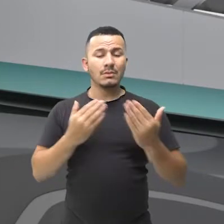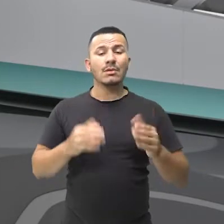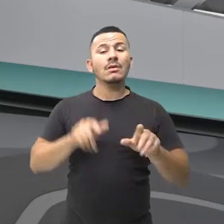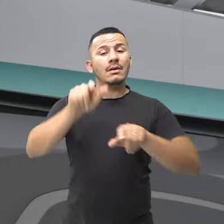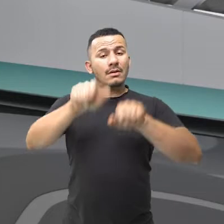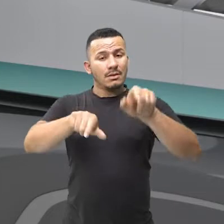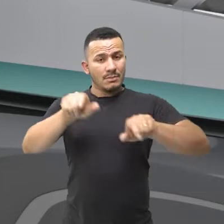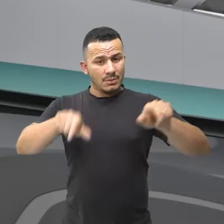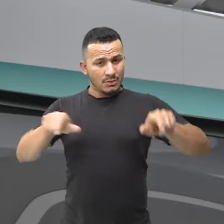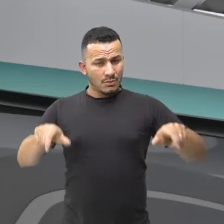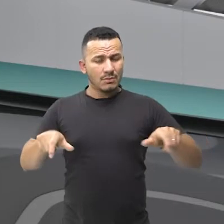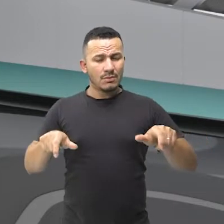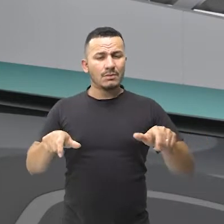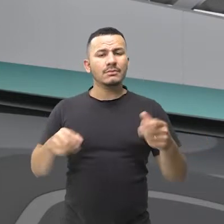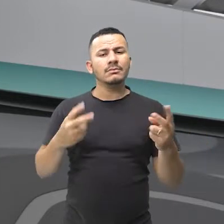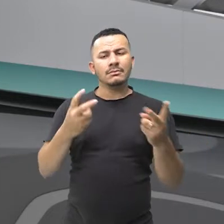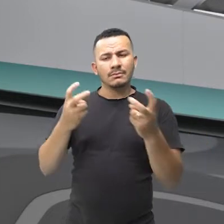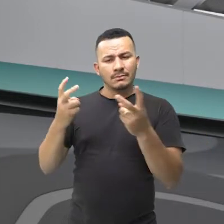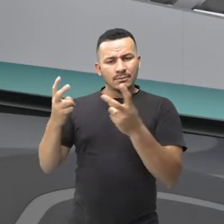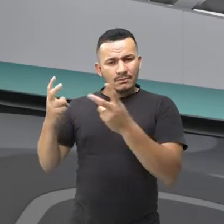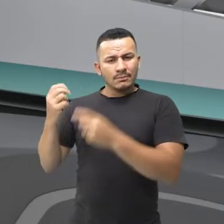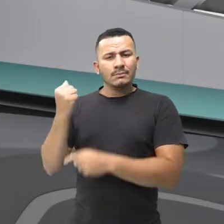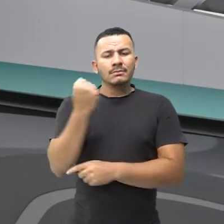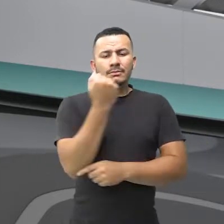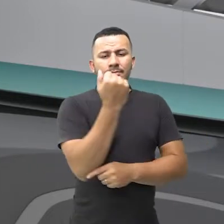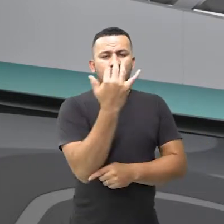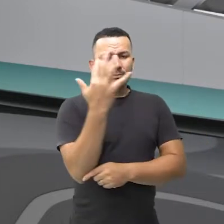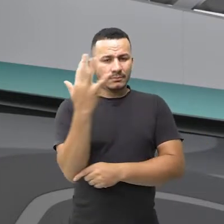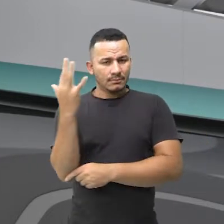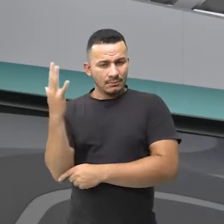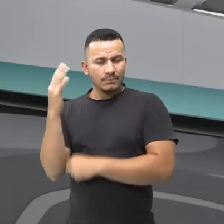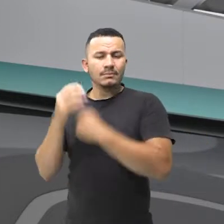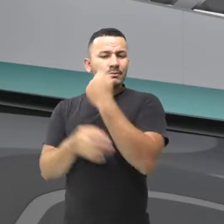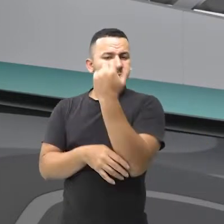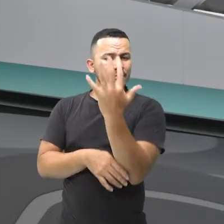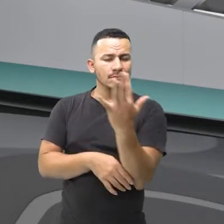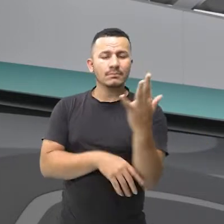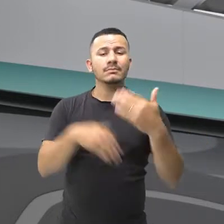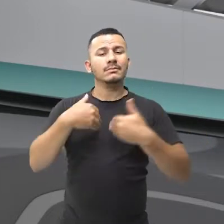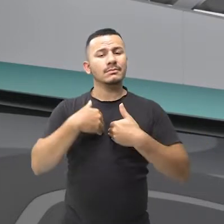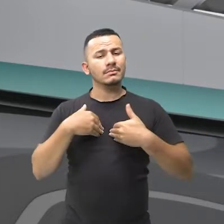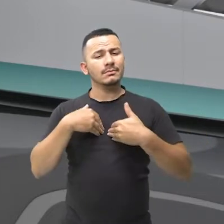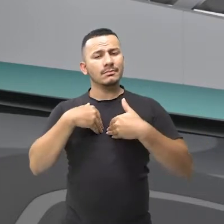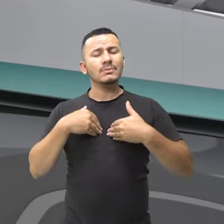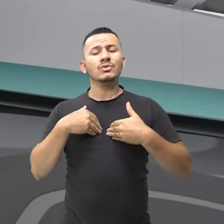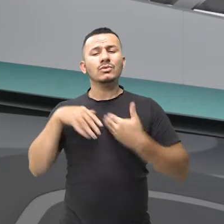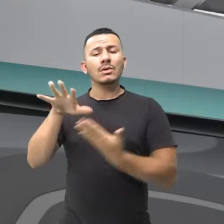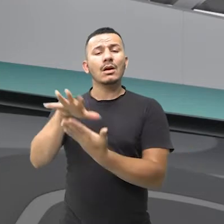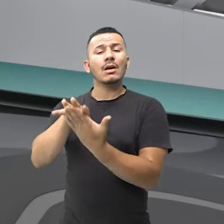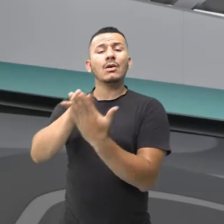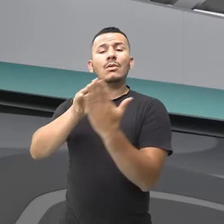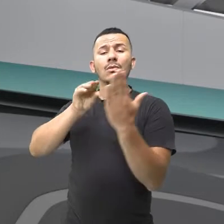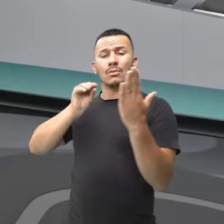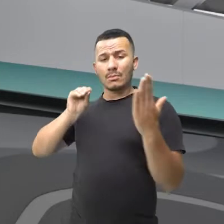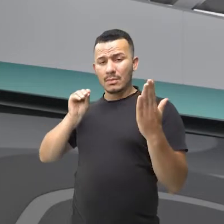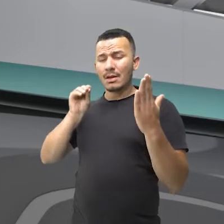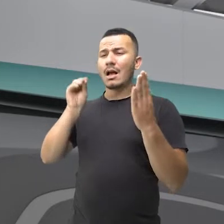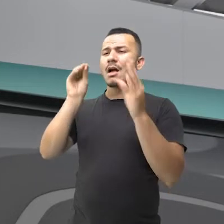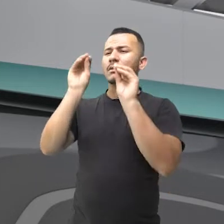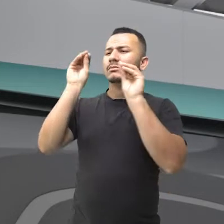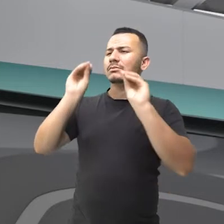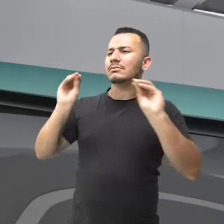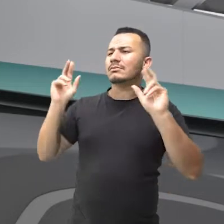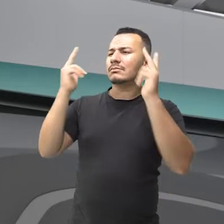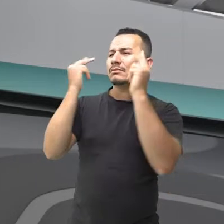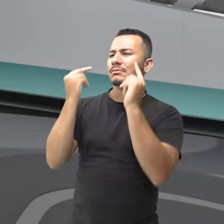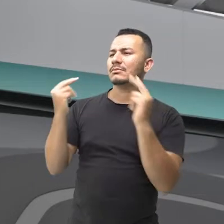ser humano ele observava a natureza, observava os animais e reproduzia isso nas